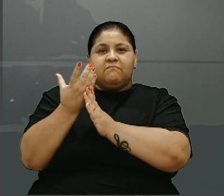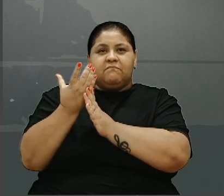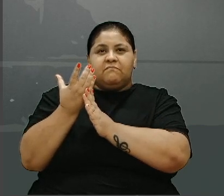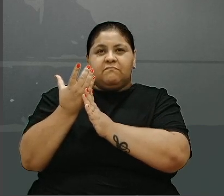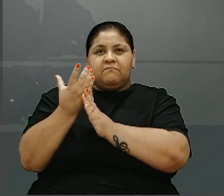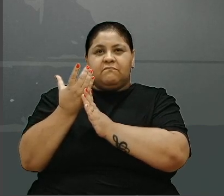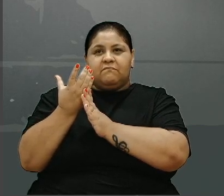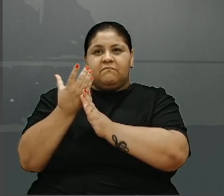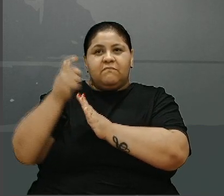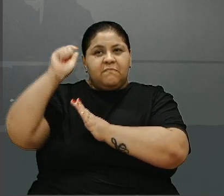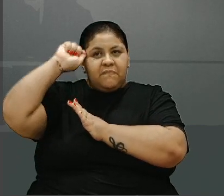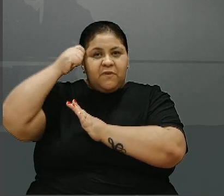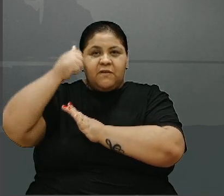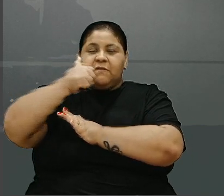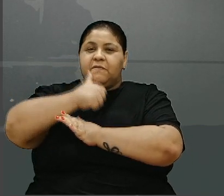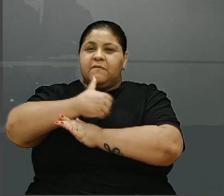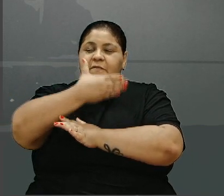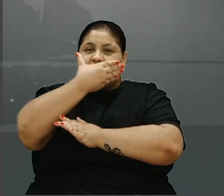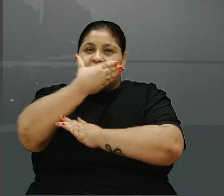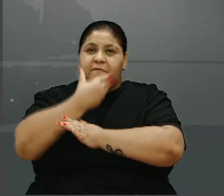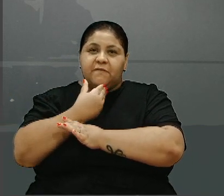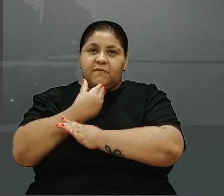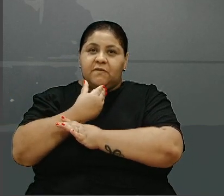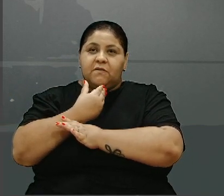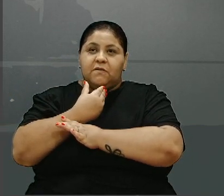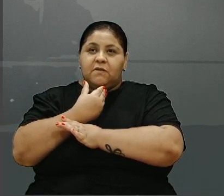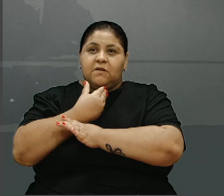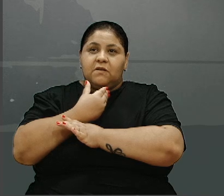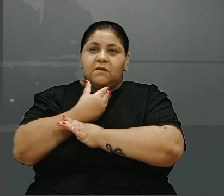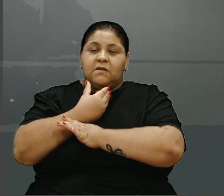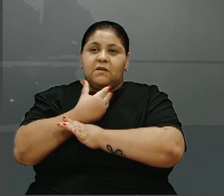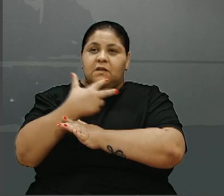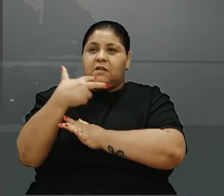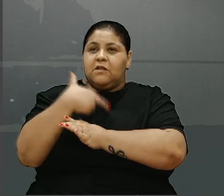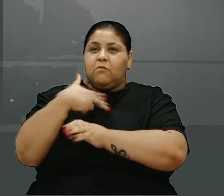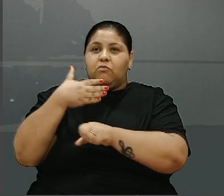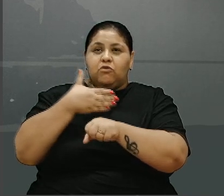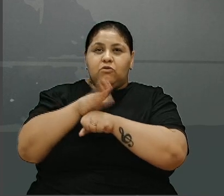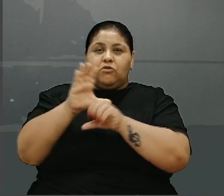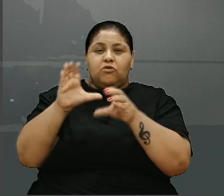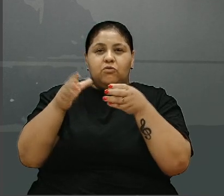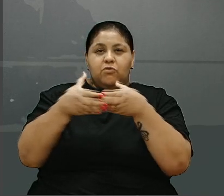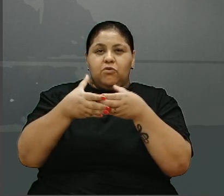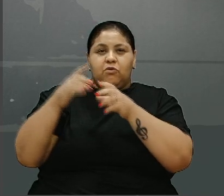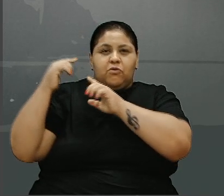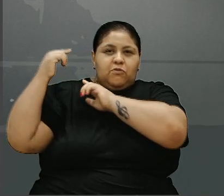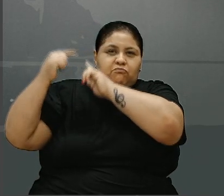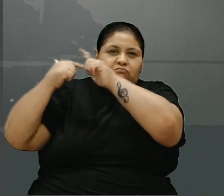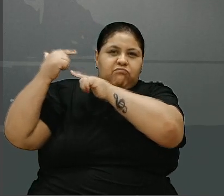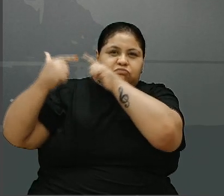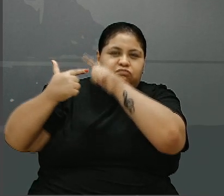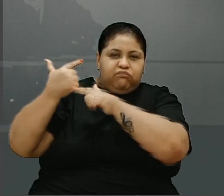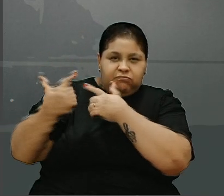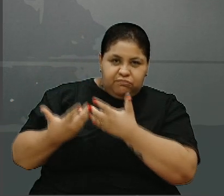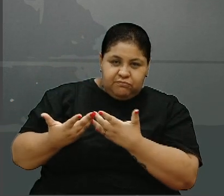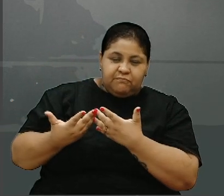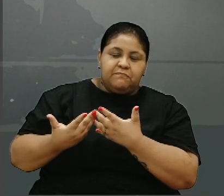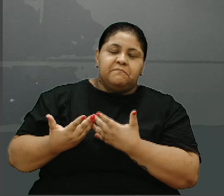negros e negras da nossa cidade, quando esses não podiam participar dos clubes tradicionais, Guarani, Juventude, Juvenil.